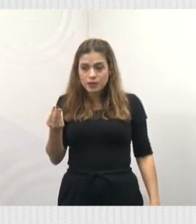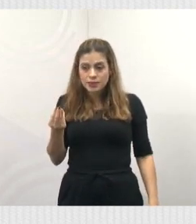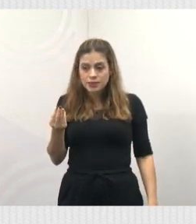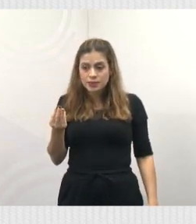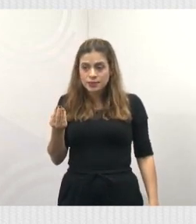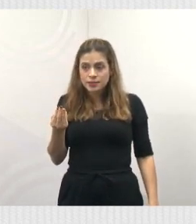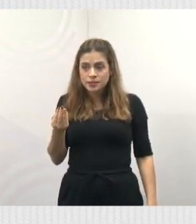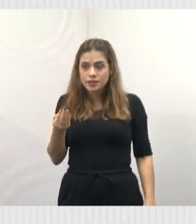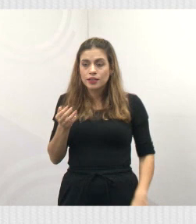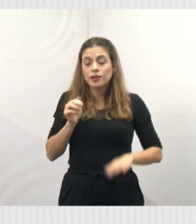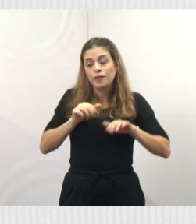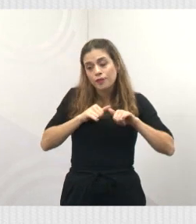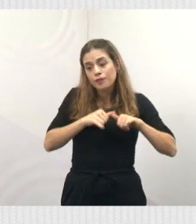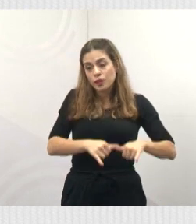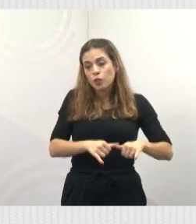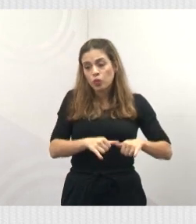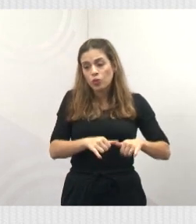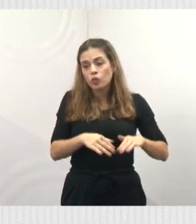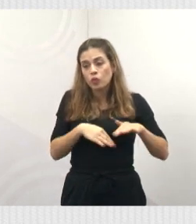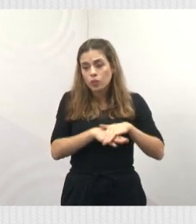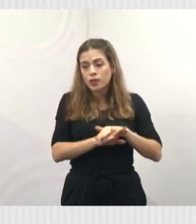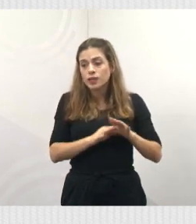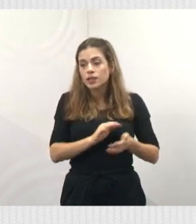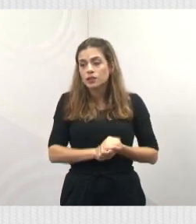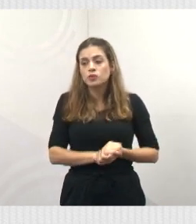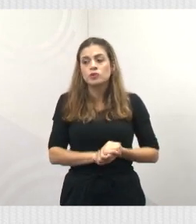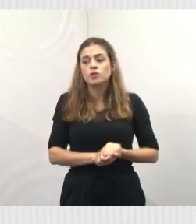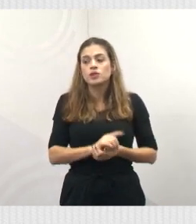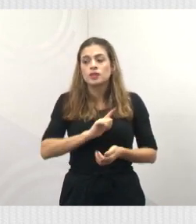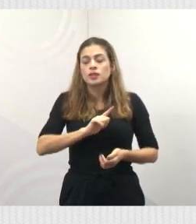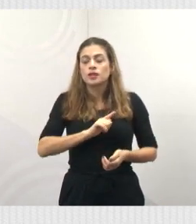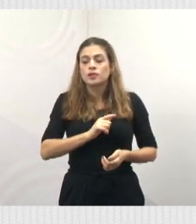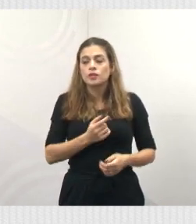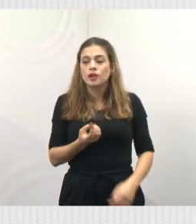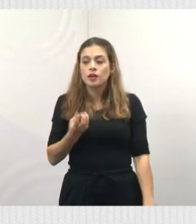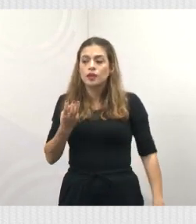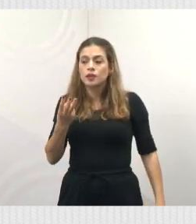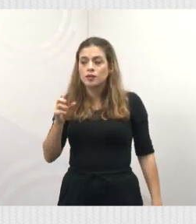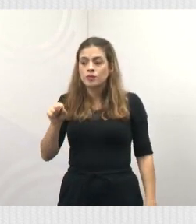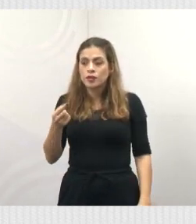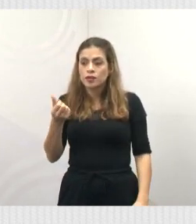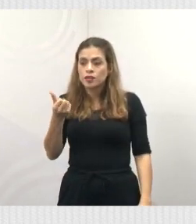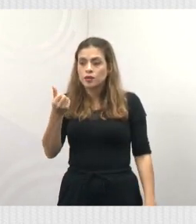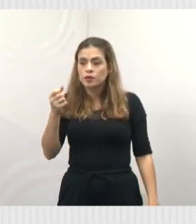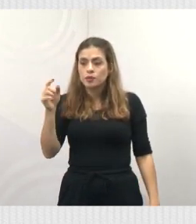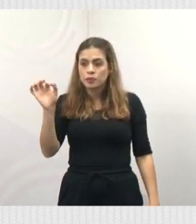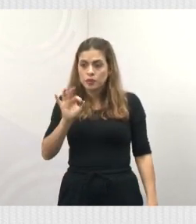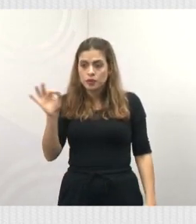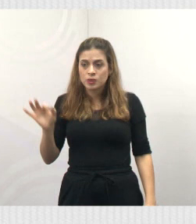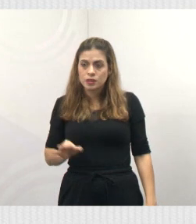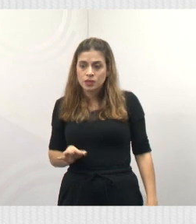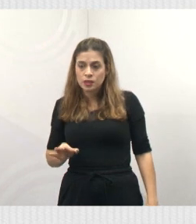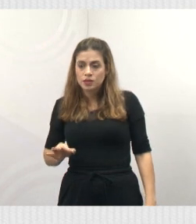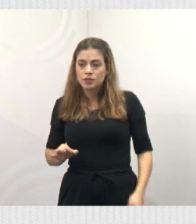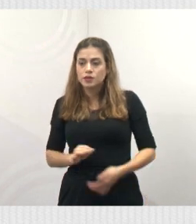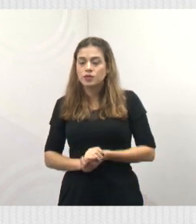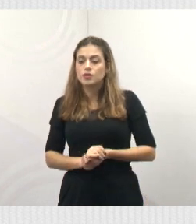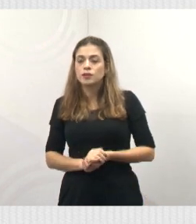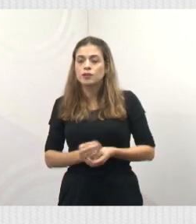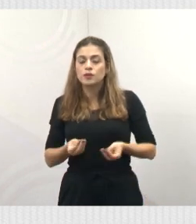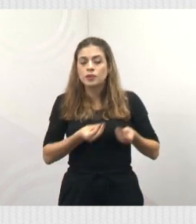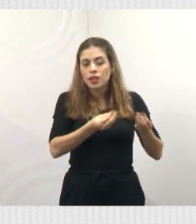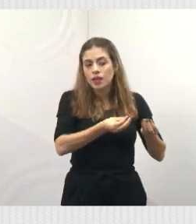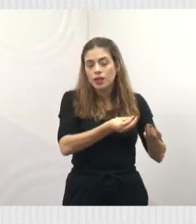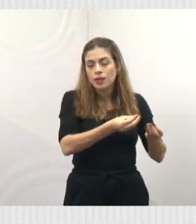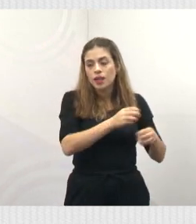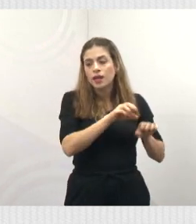valor que sobra em dinheiro, nós temos o percentual que deveria ser dedicado à educação e o percentual que a gente